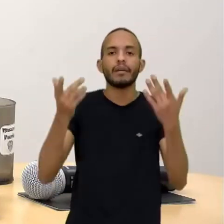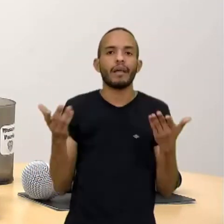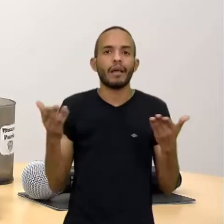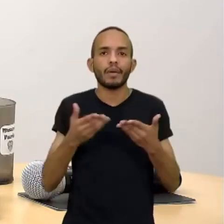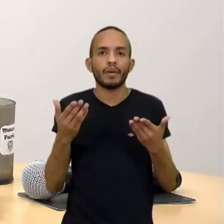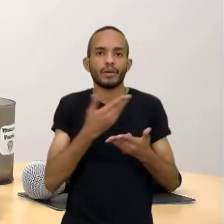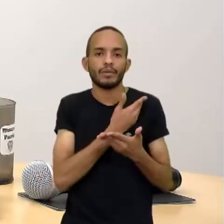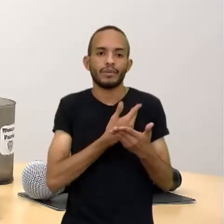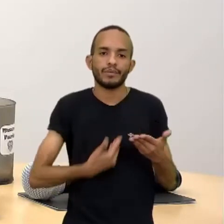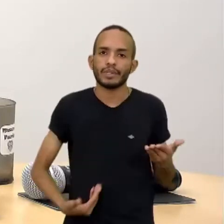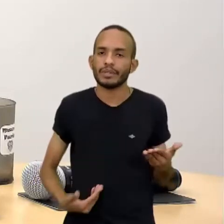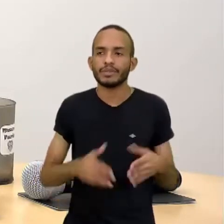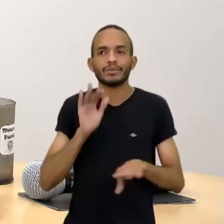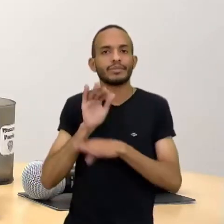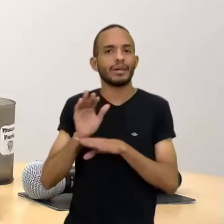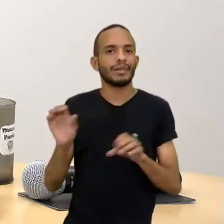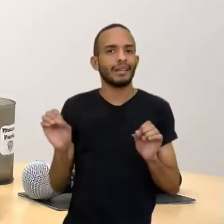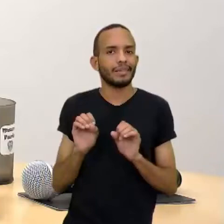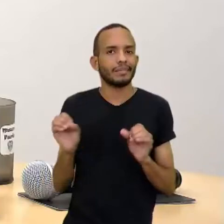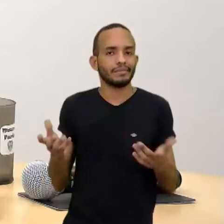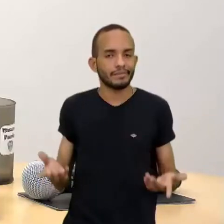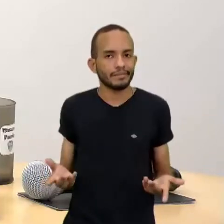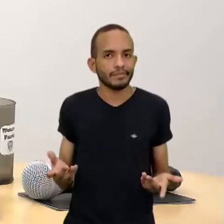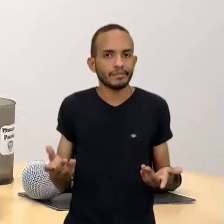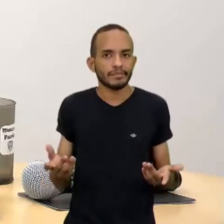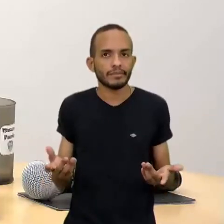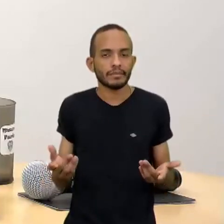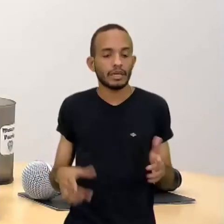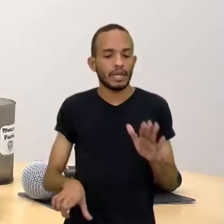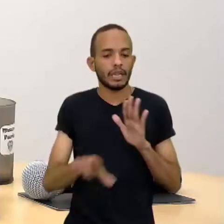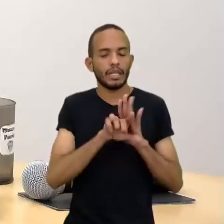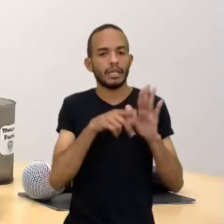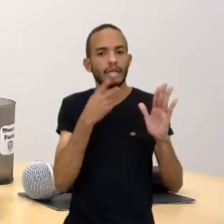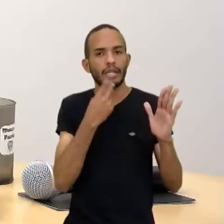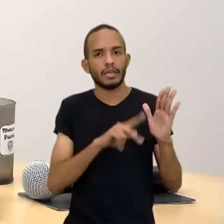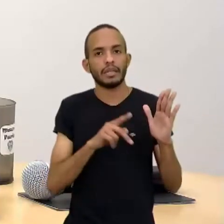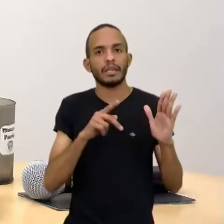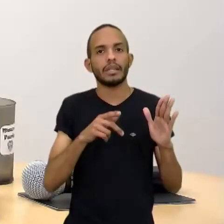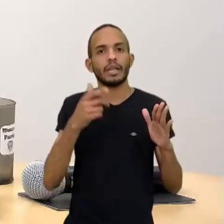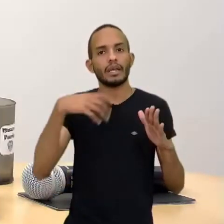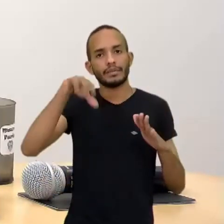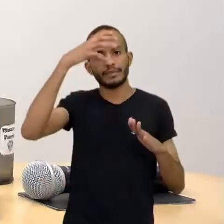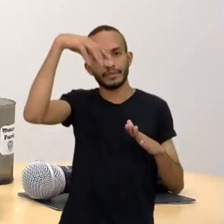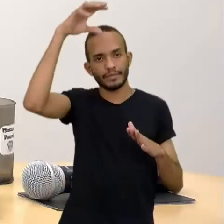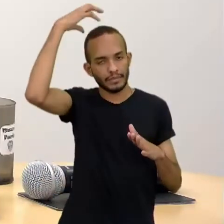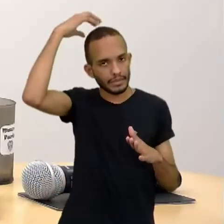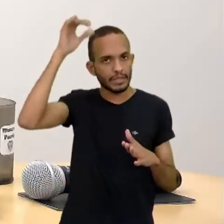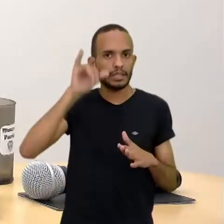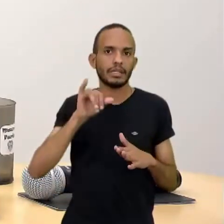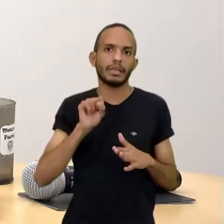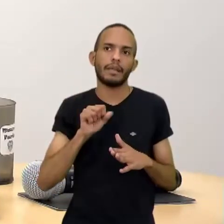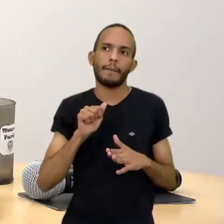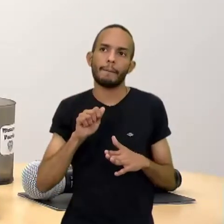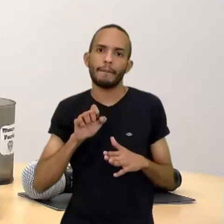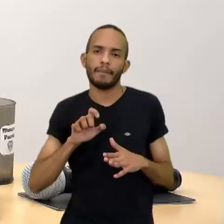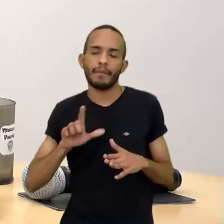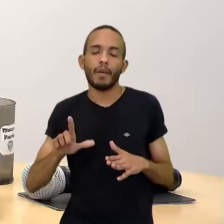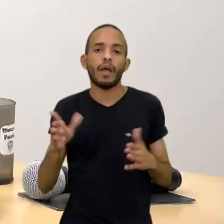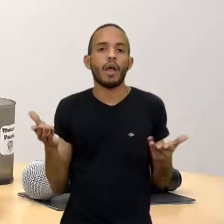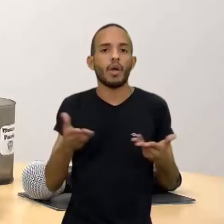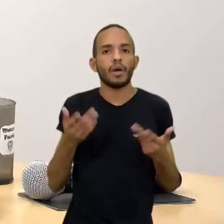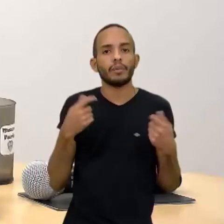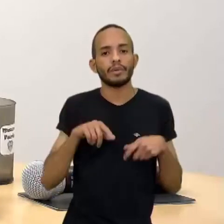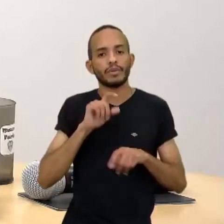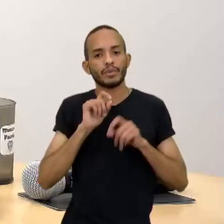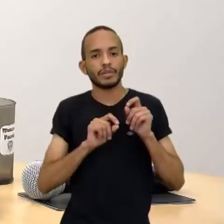aí o governo, essa lei da Princesa Isabel, ao invés de pensar que a partir de agora a gente precisa